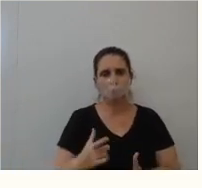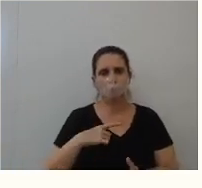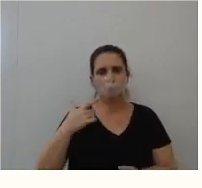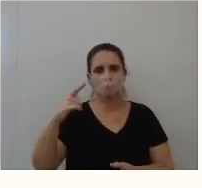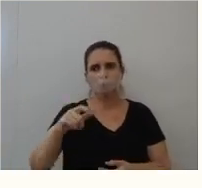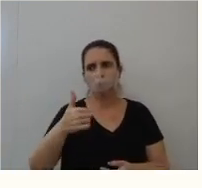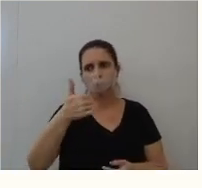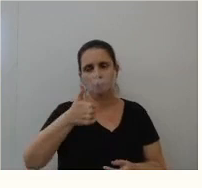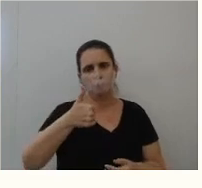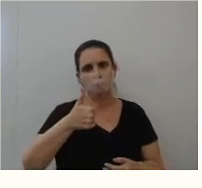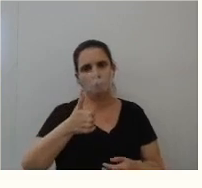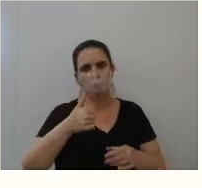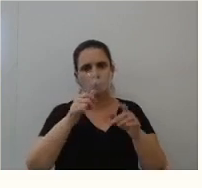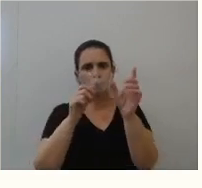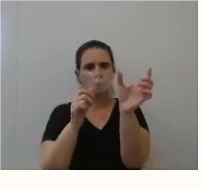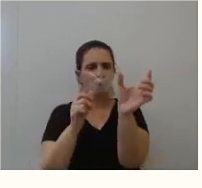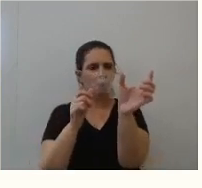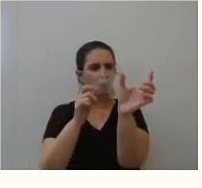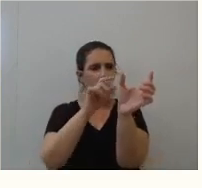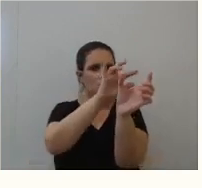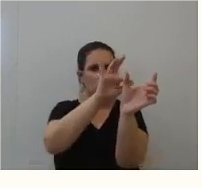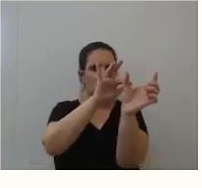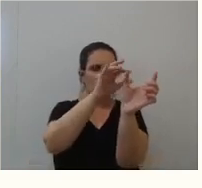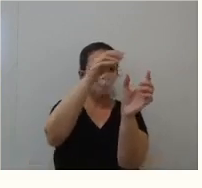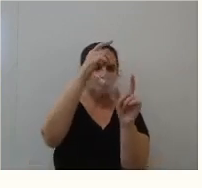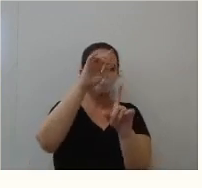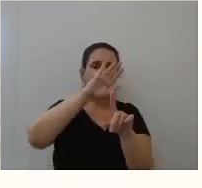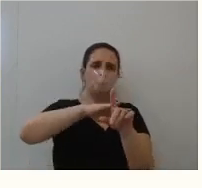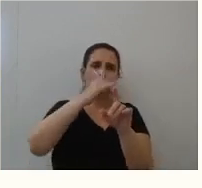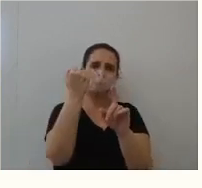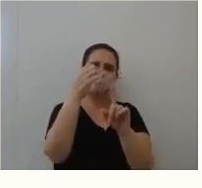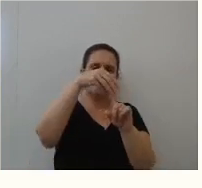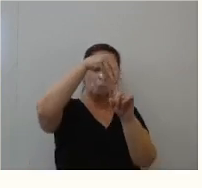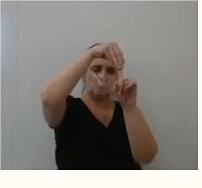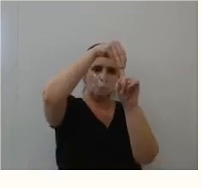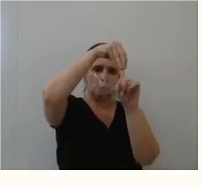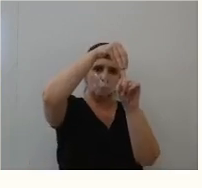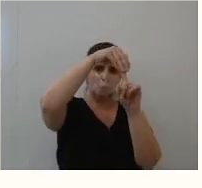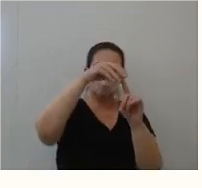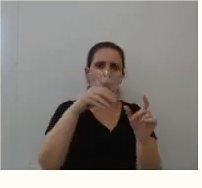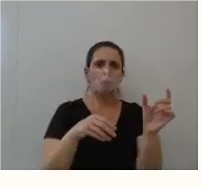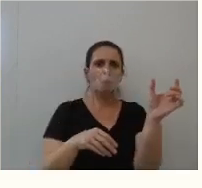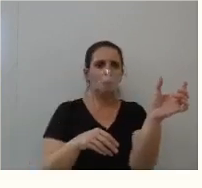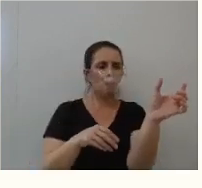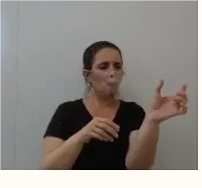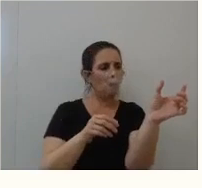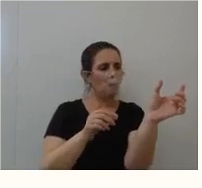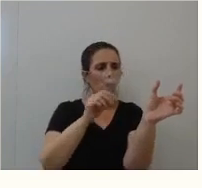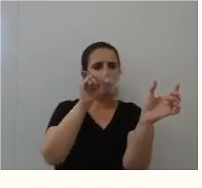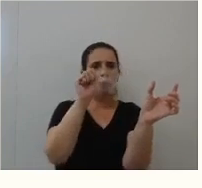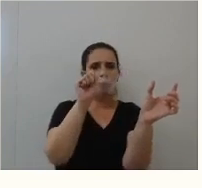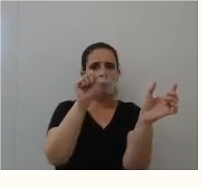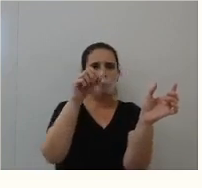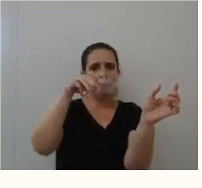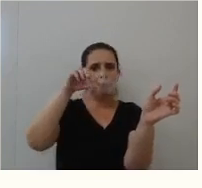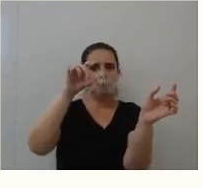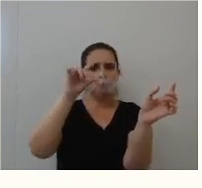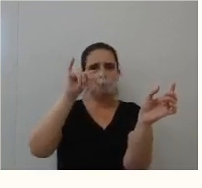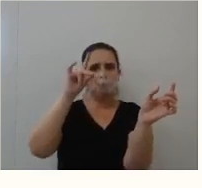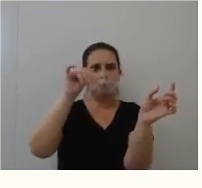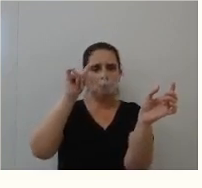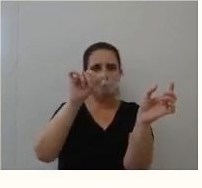ó, primeira oração principal, perceberam? A coordenada, ó. À medida que eram chamados, é oração subordinada.